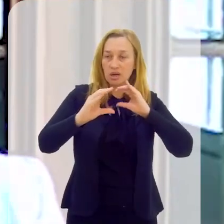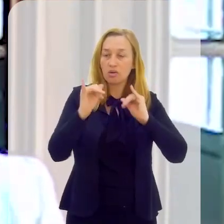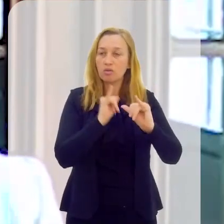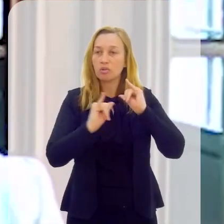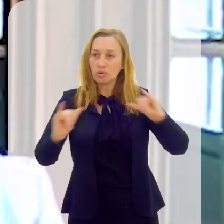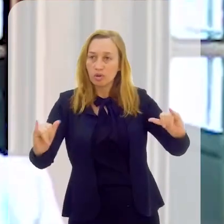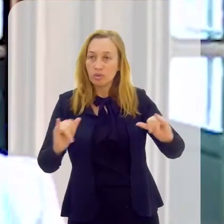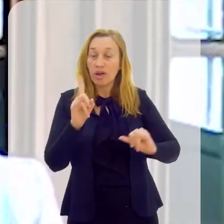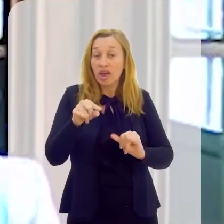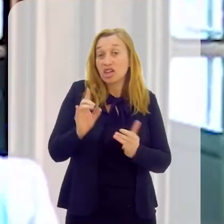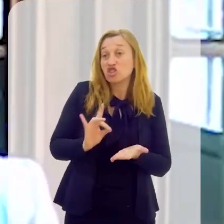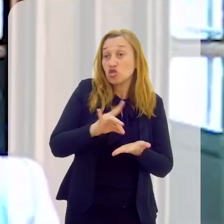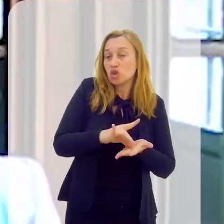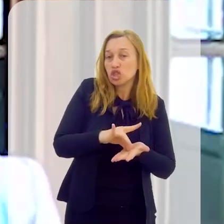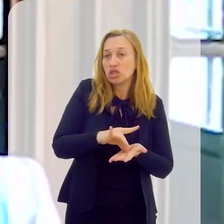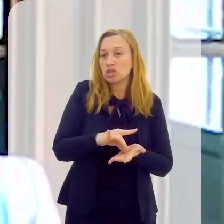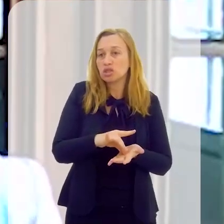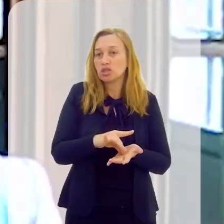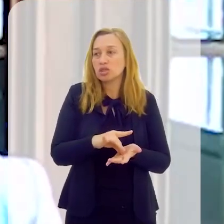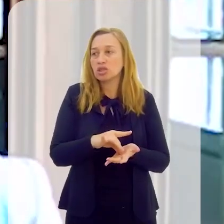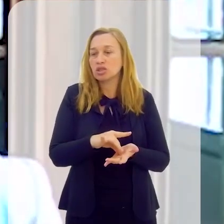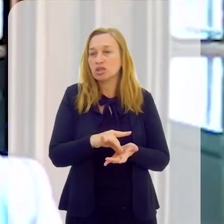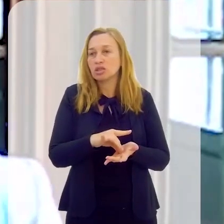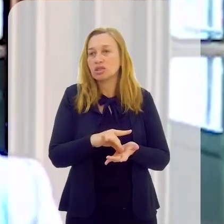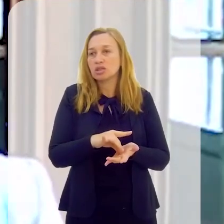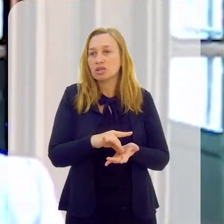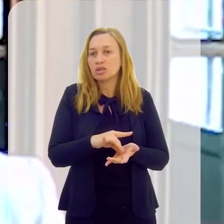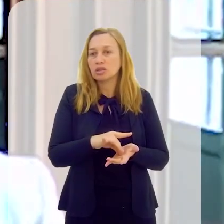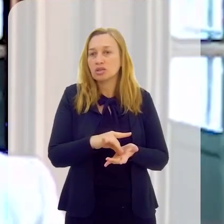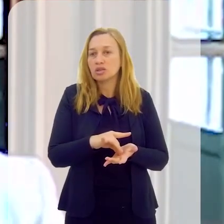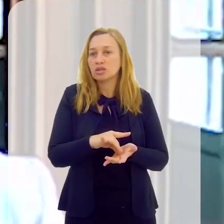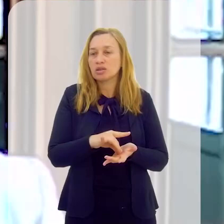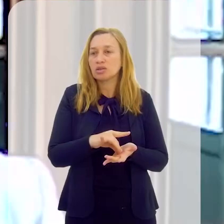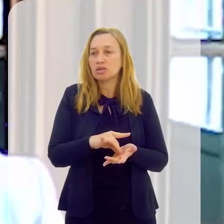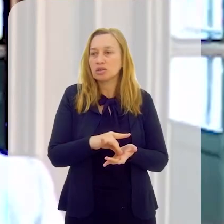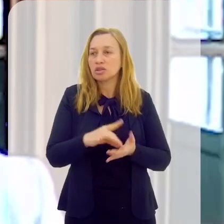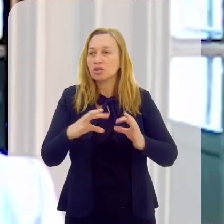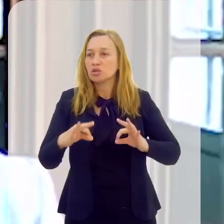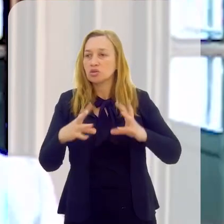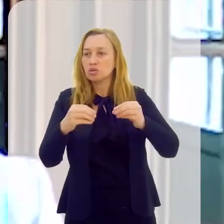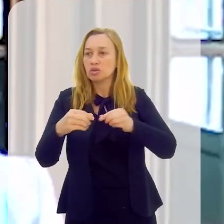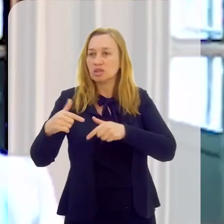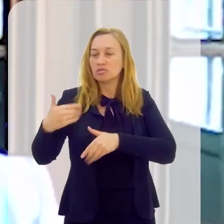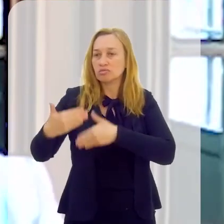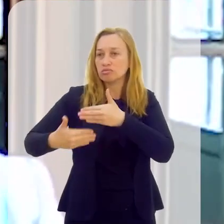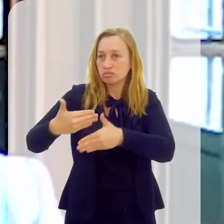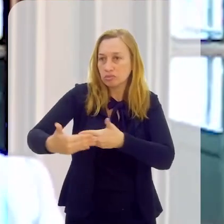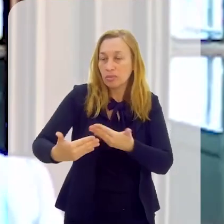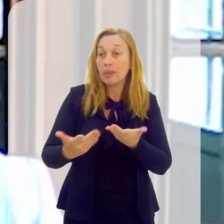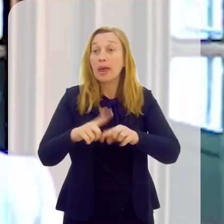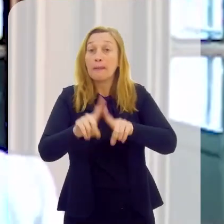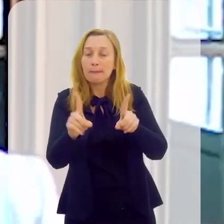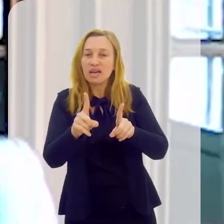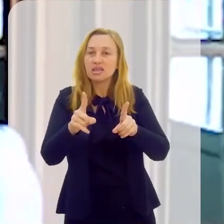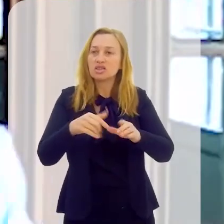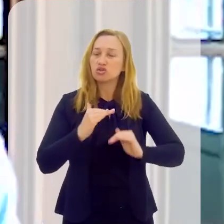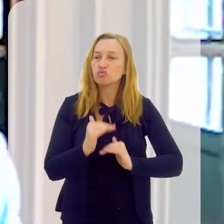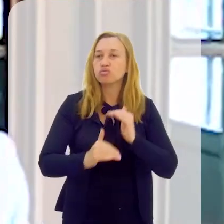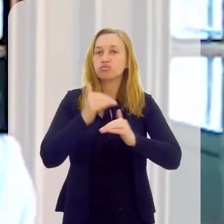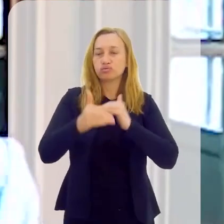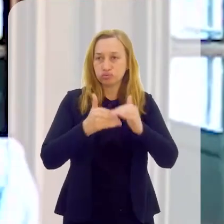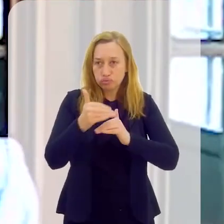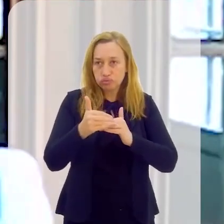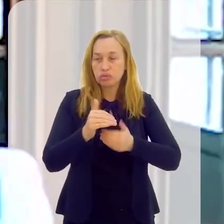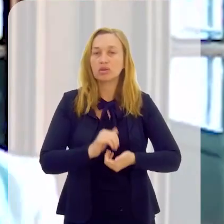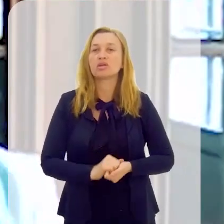é esse curso de origem, né, que temos que dar conta de toda essa nossa trajetória. Mas a gente